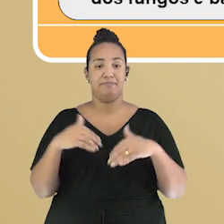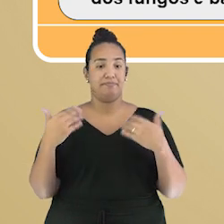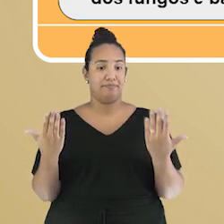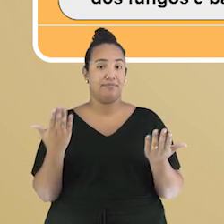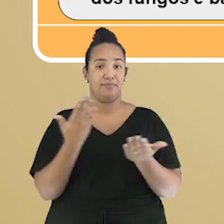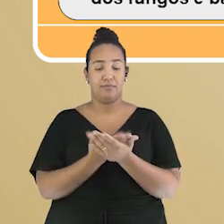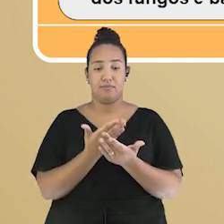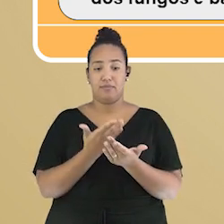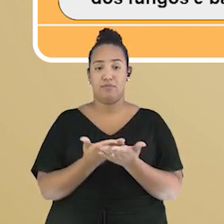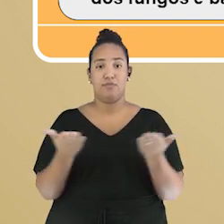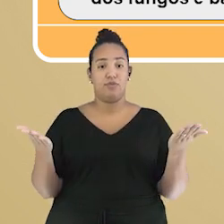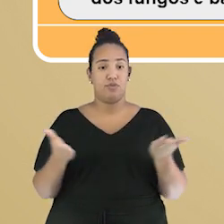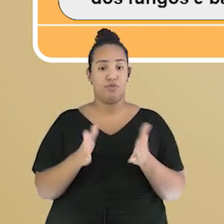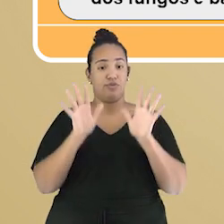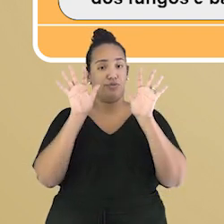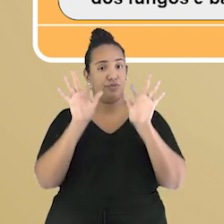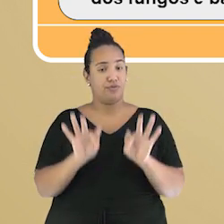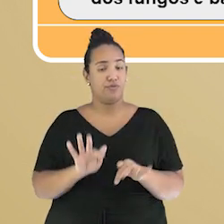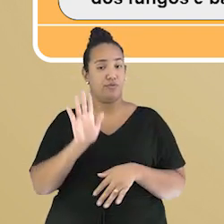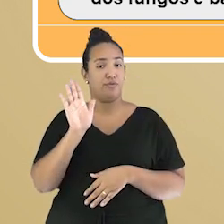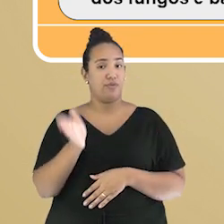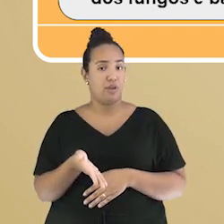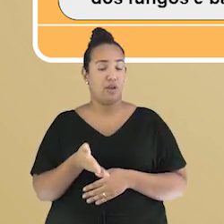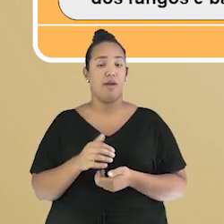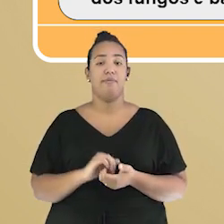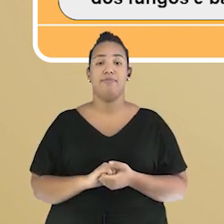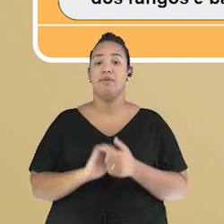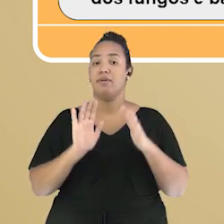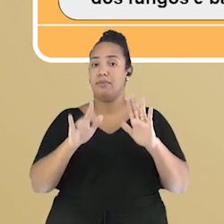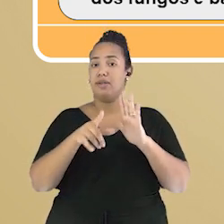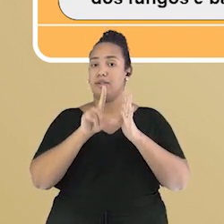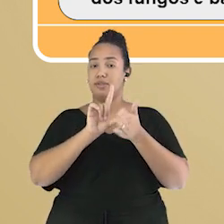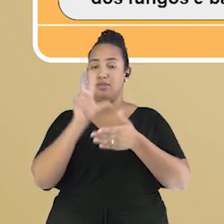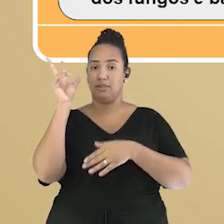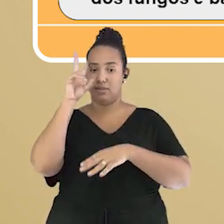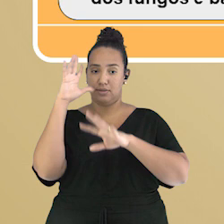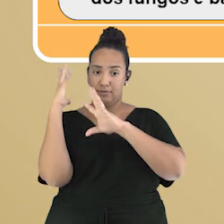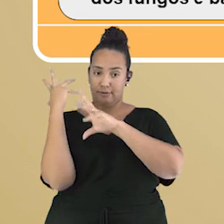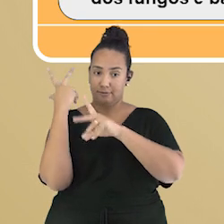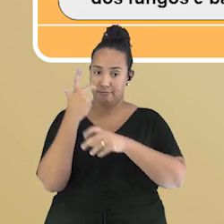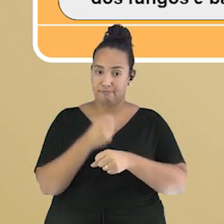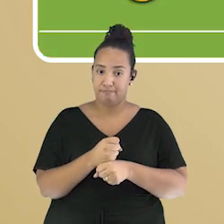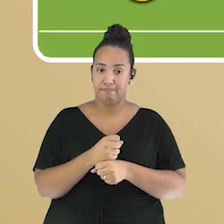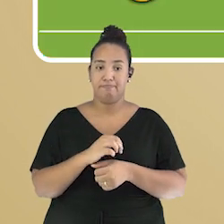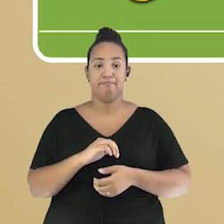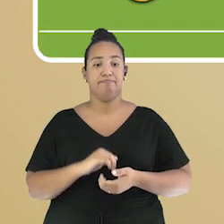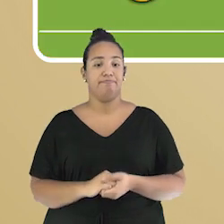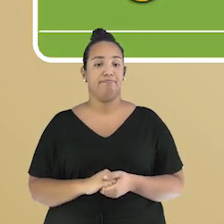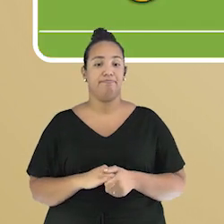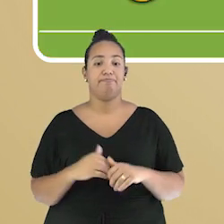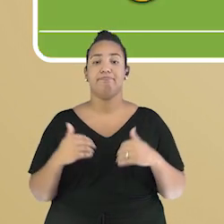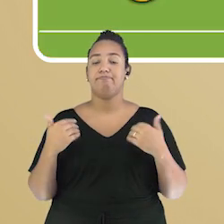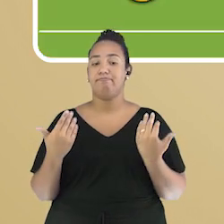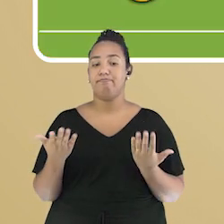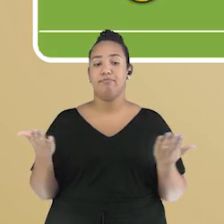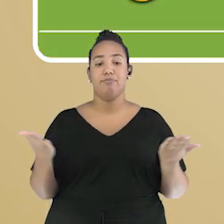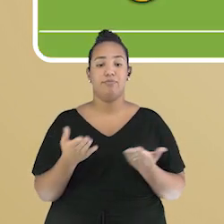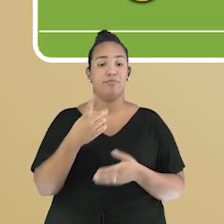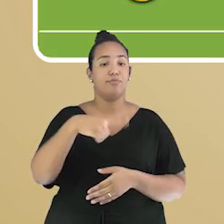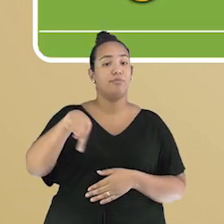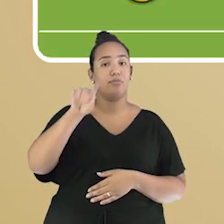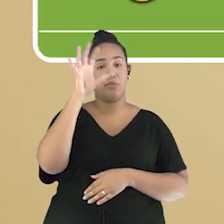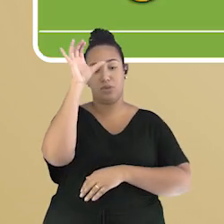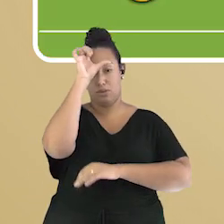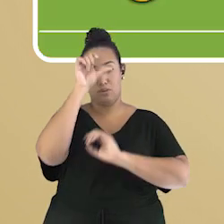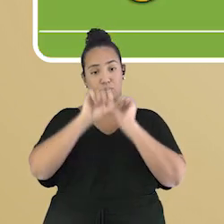aula está chegando ao fim agora, mas antes, vamos relembrar o que aprendemos? Então, hoje aprendemos